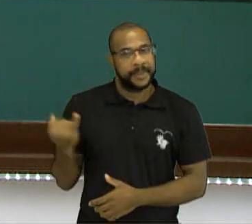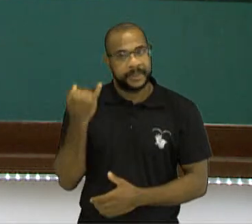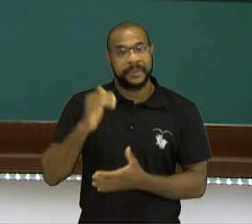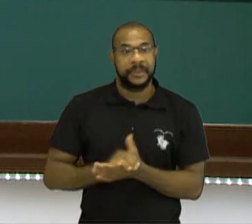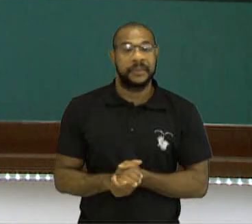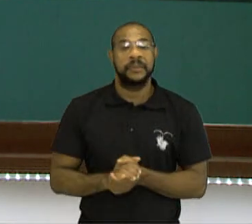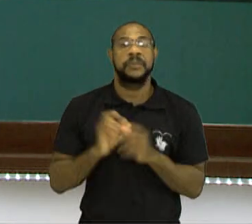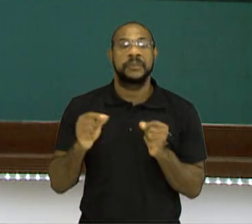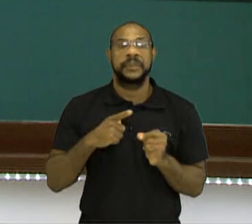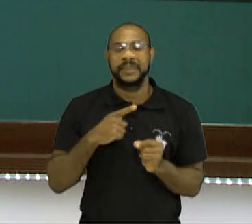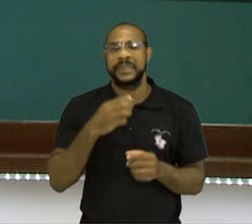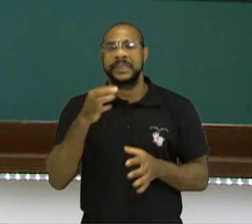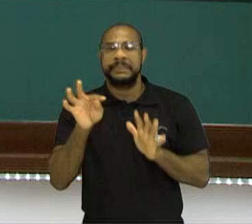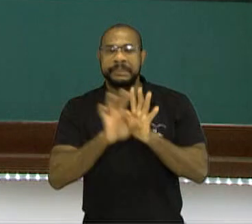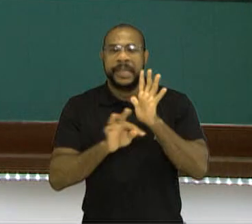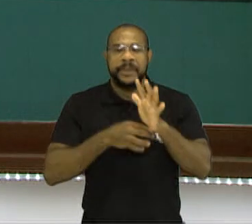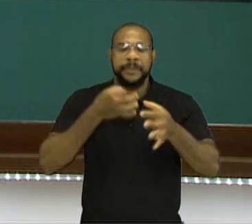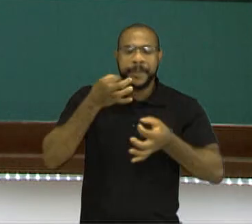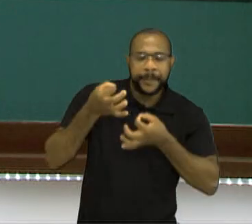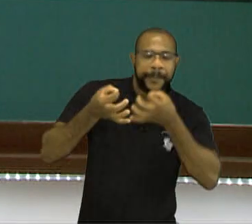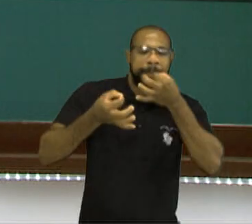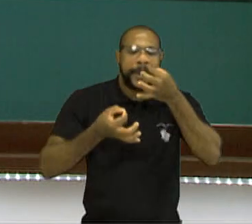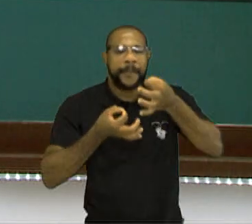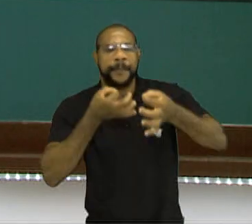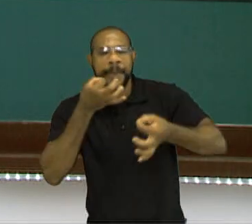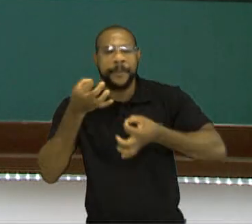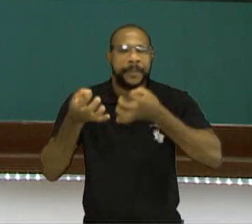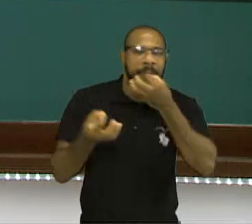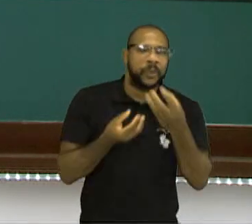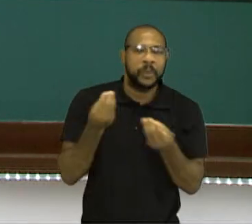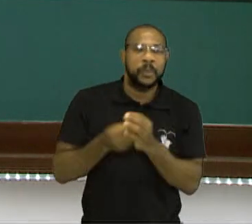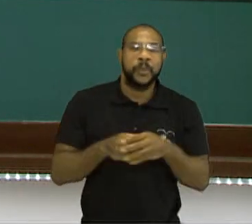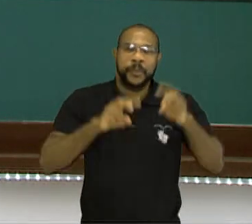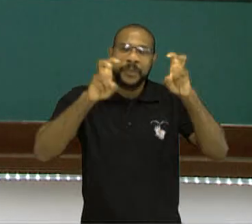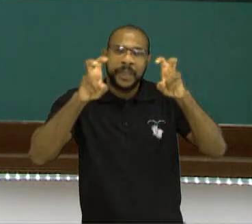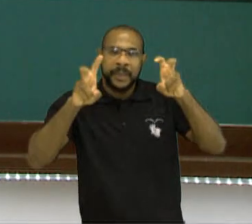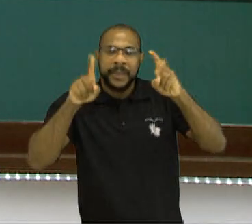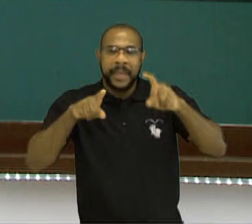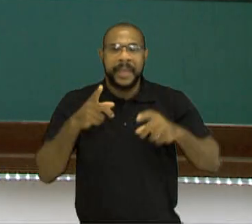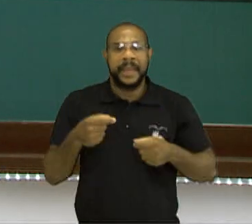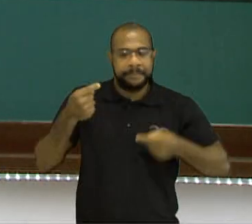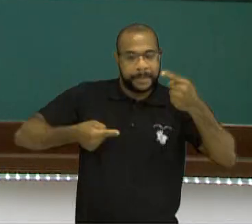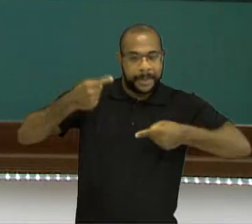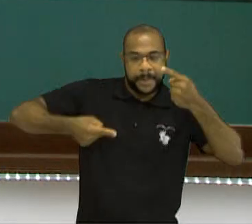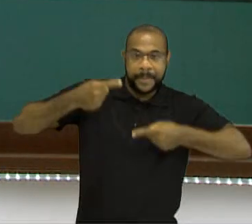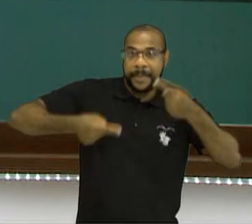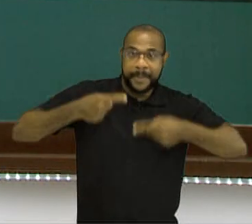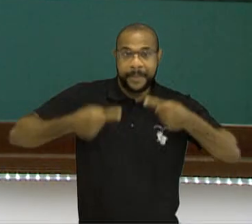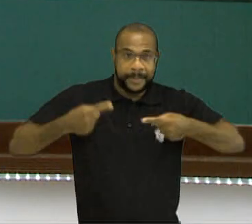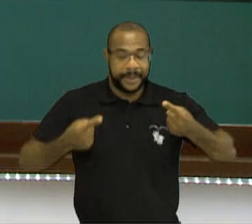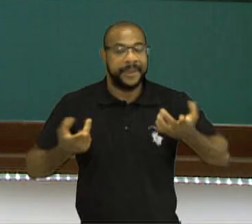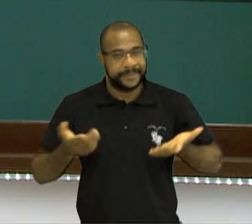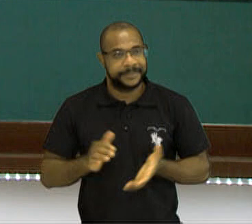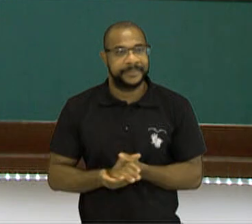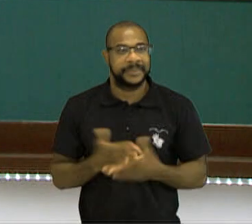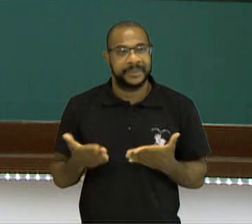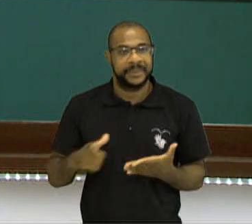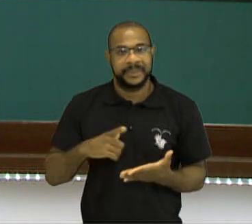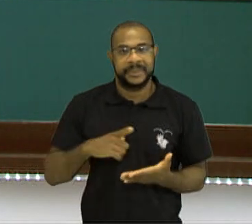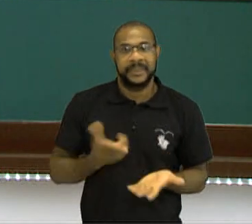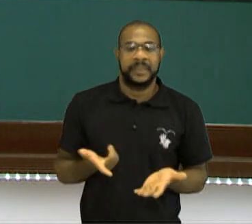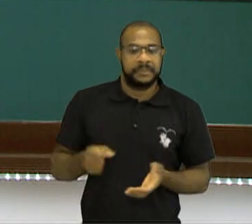de texto argumentativo, como um texto opinativo, os temas geralmente são muito polêmicos e envolvem ou